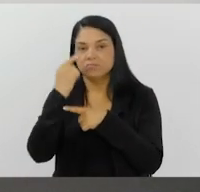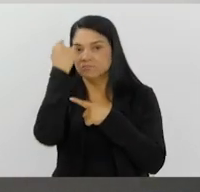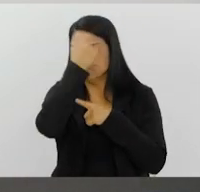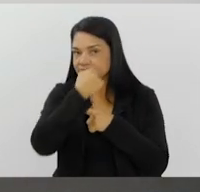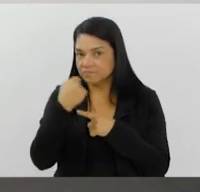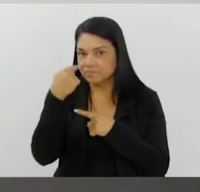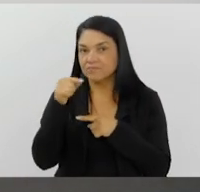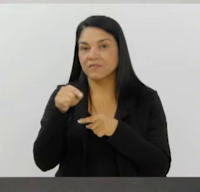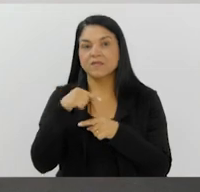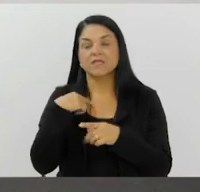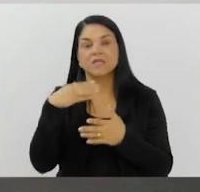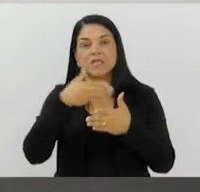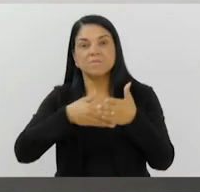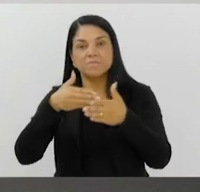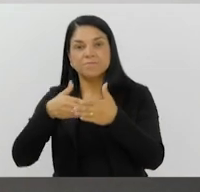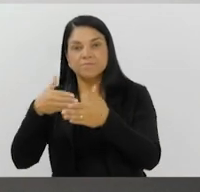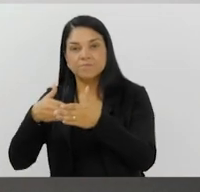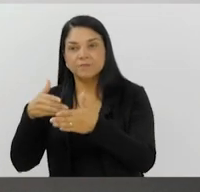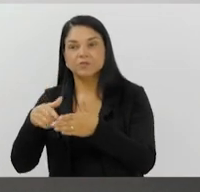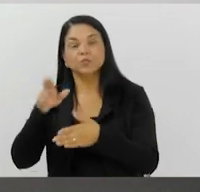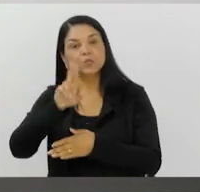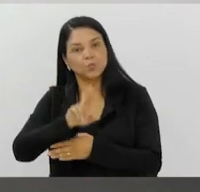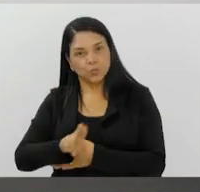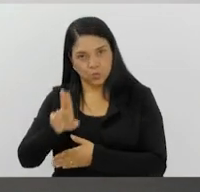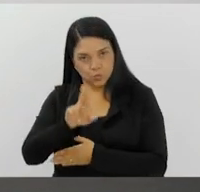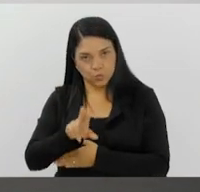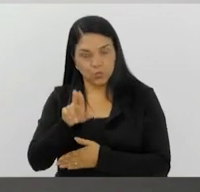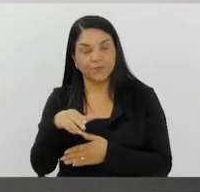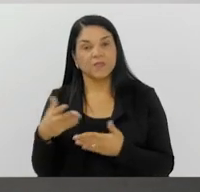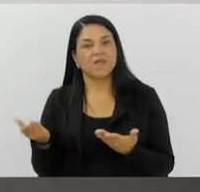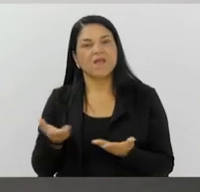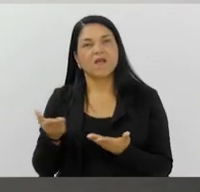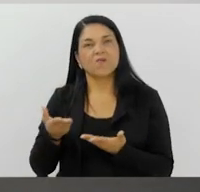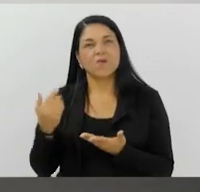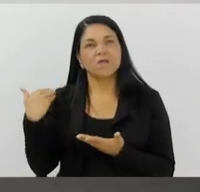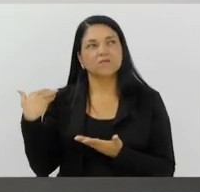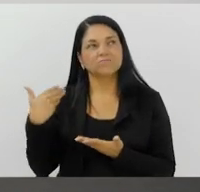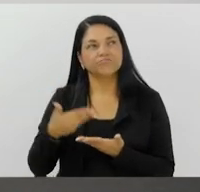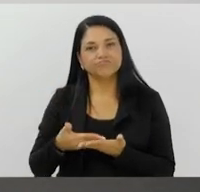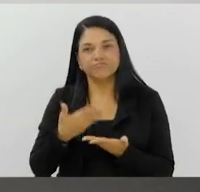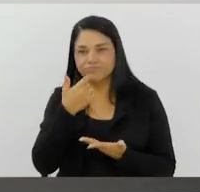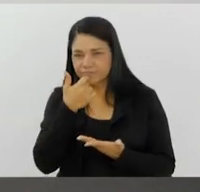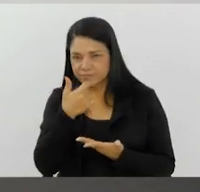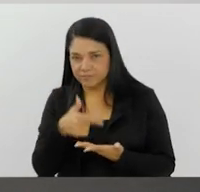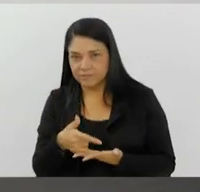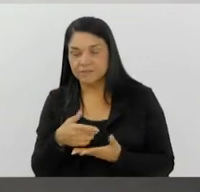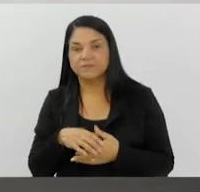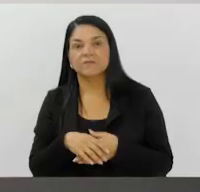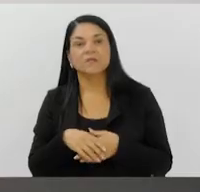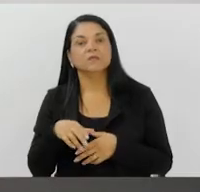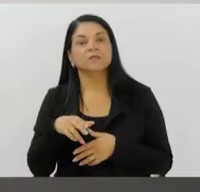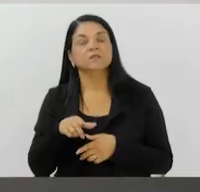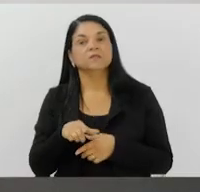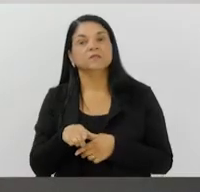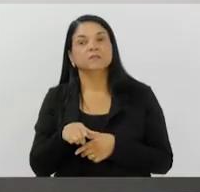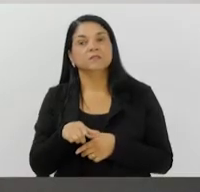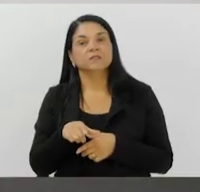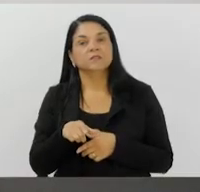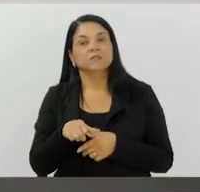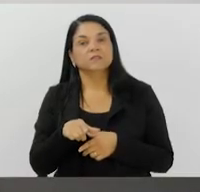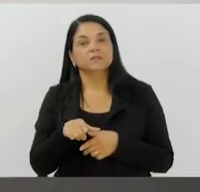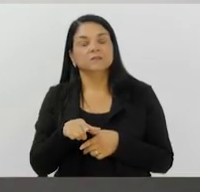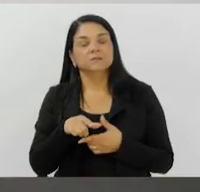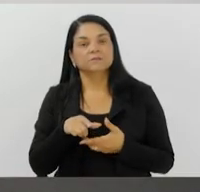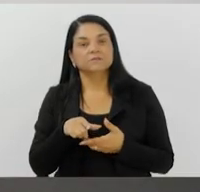pedindo uma moratória né do Us e agora recentemente né e por conta inclusive eh dessa de